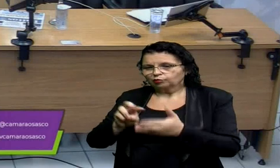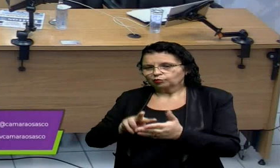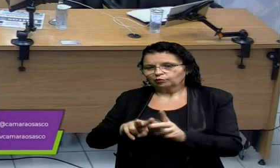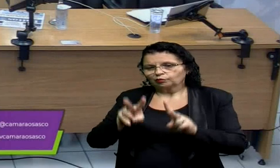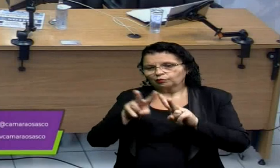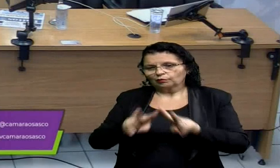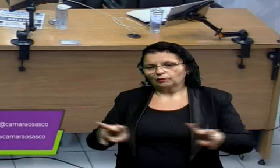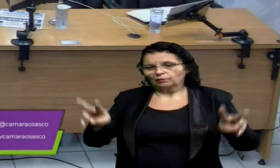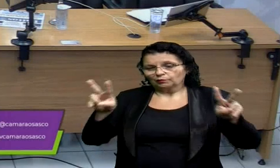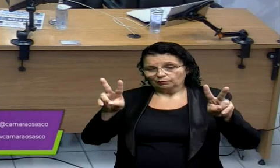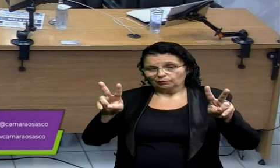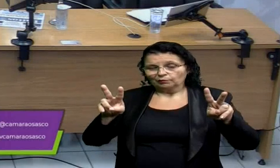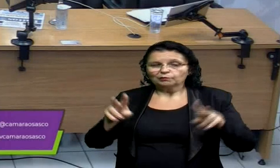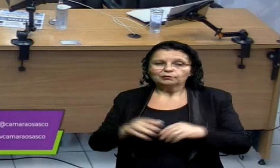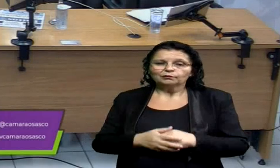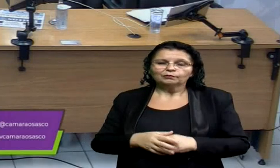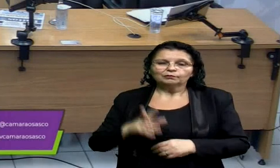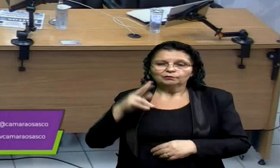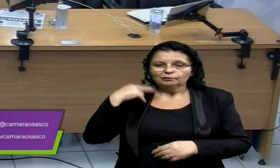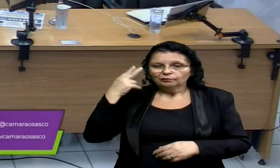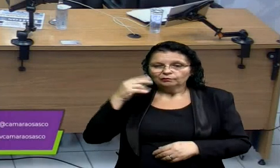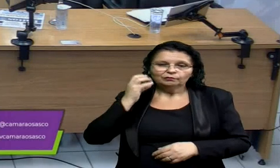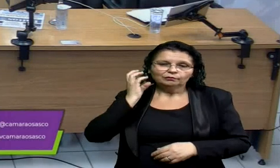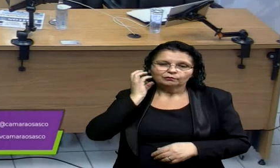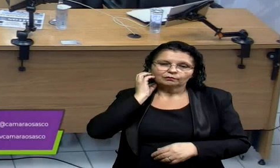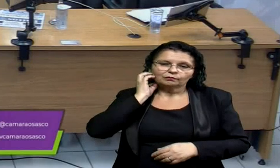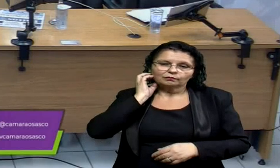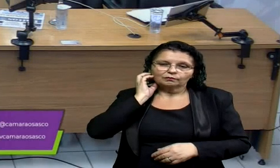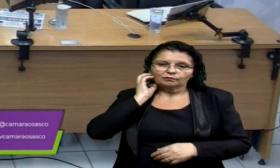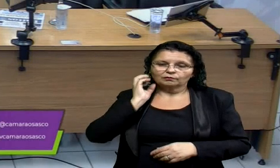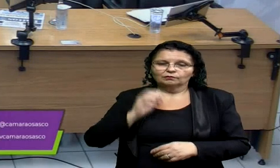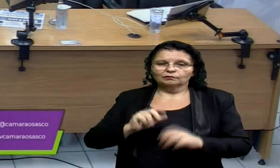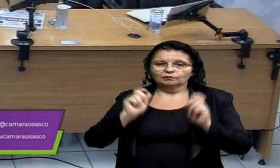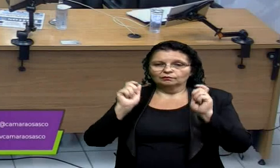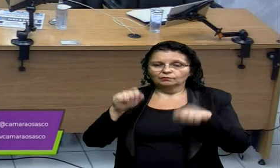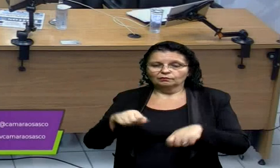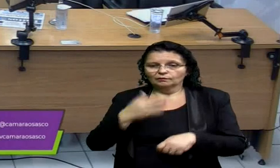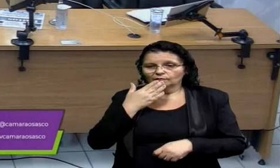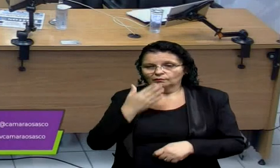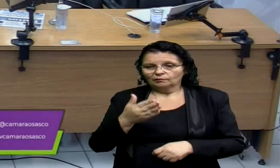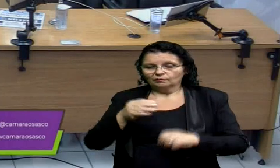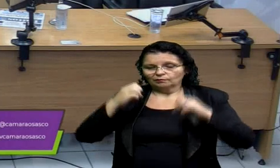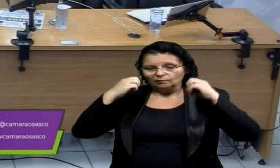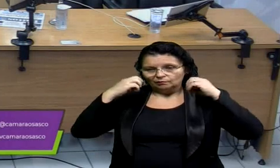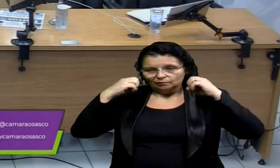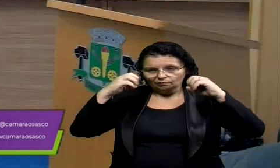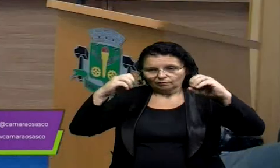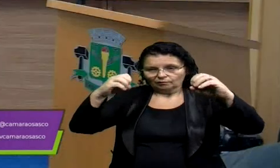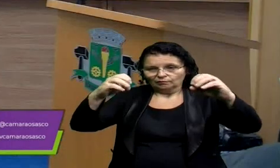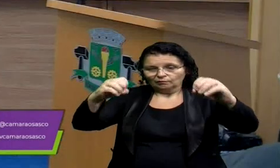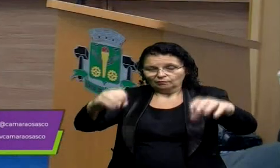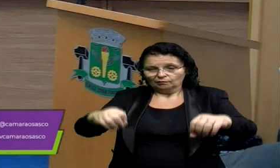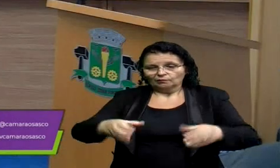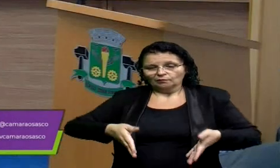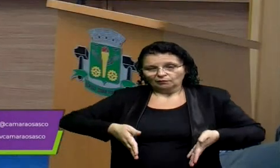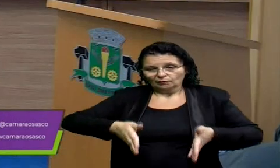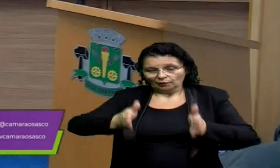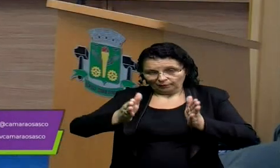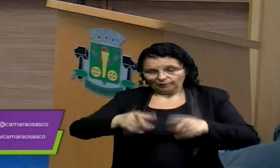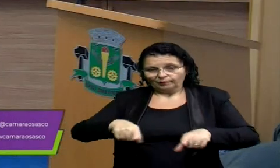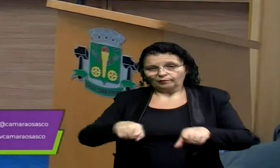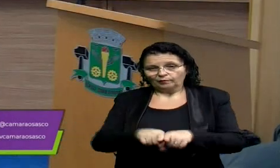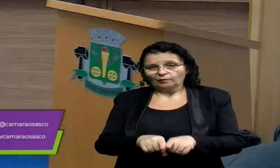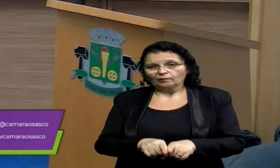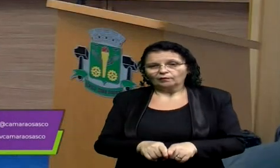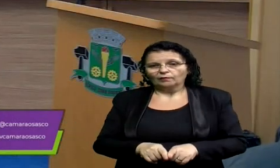Veloso indicação da vereadora Lúcia da saúde que solicita iluminação pública da Rua Dona pascoalina falbo